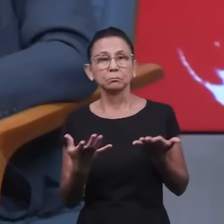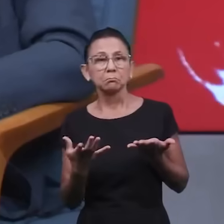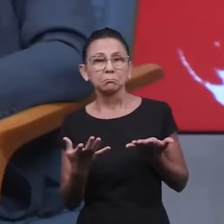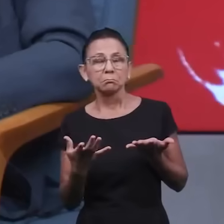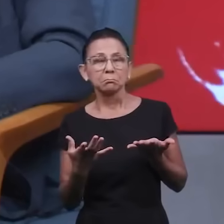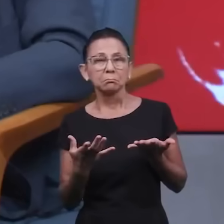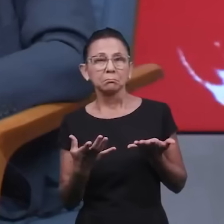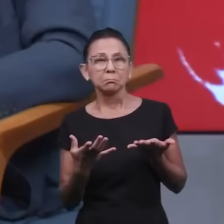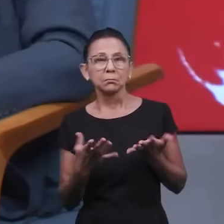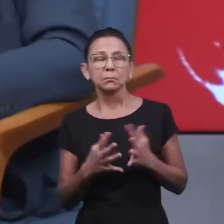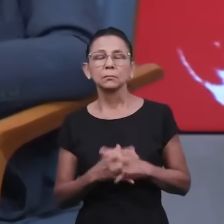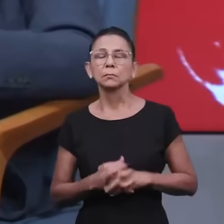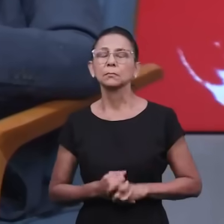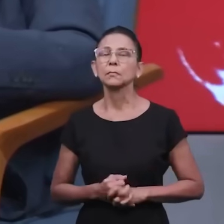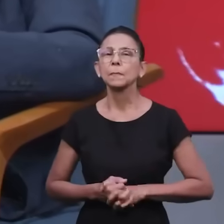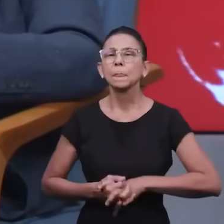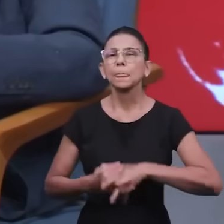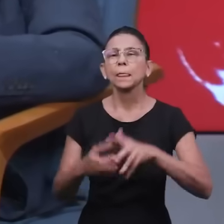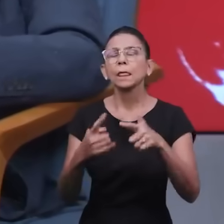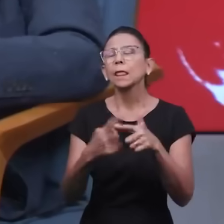grego. Por